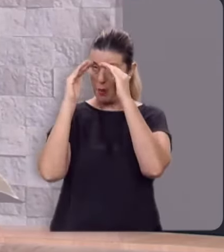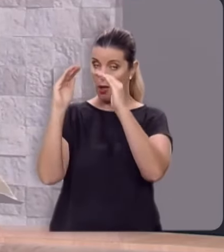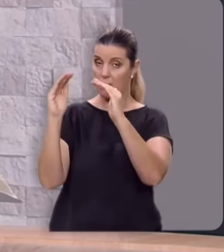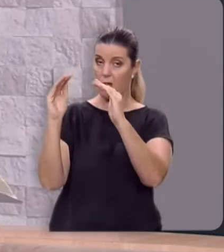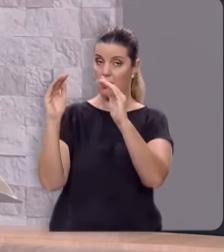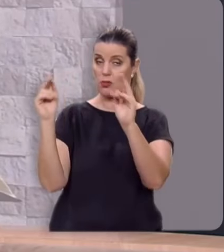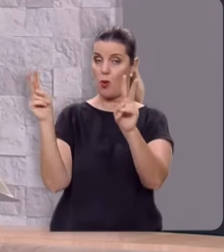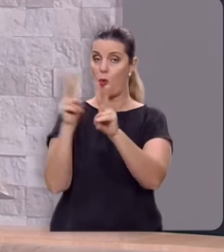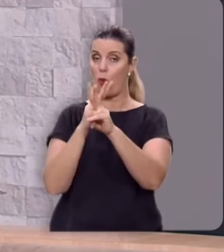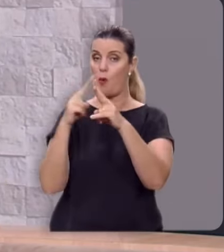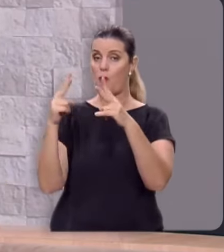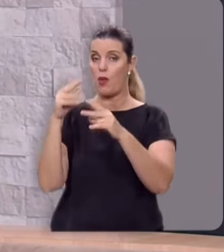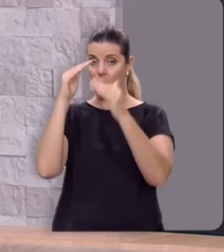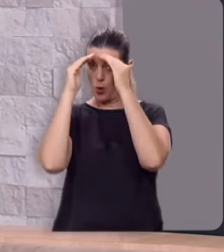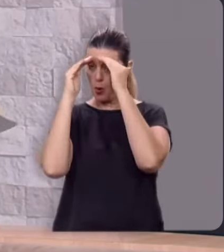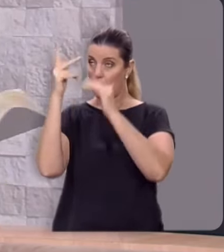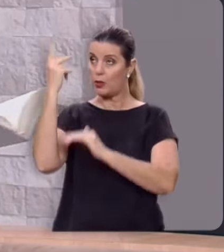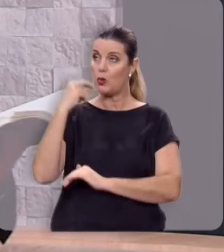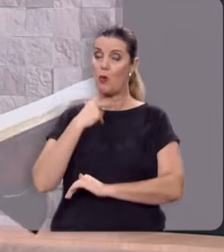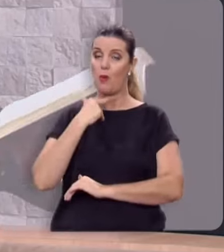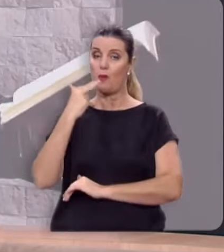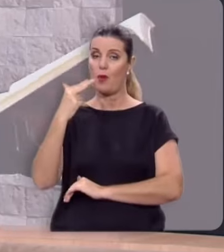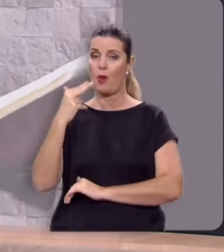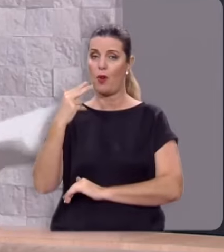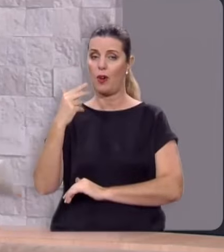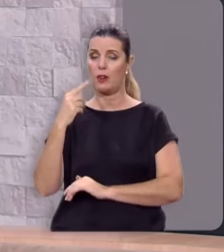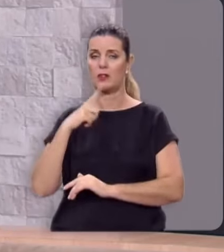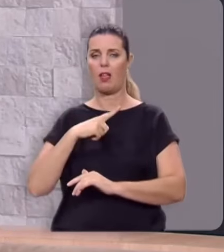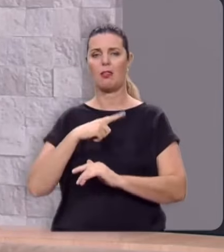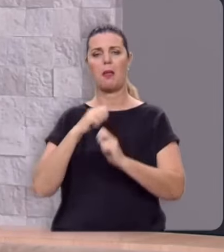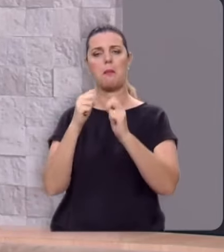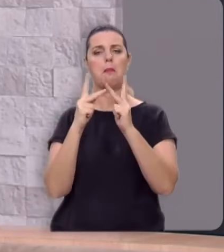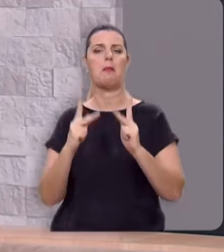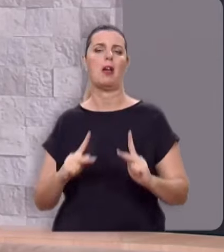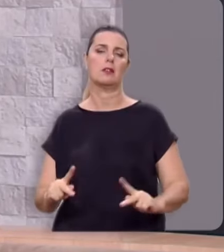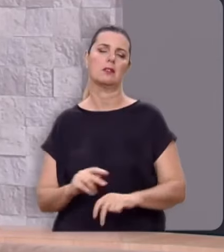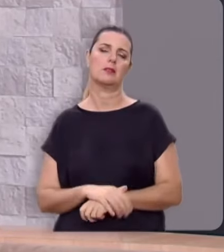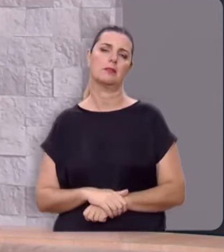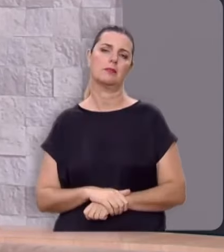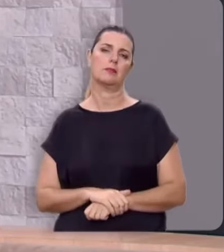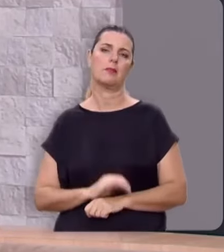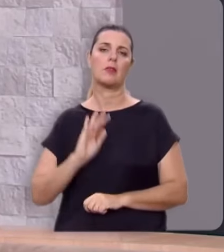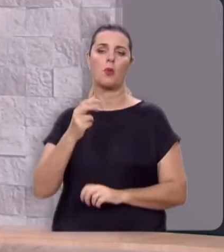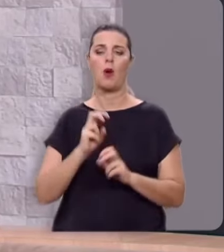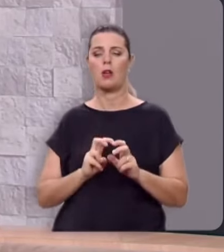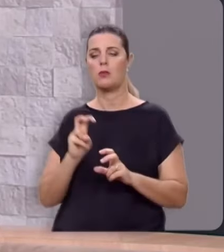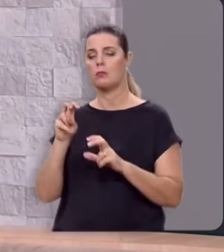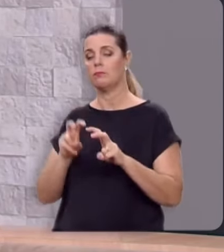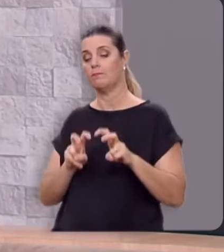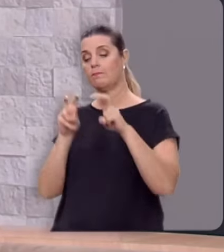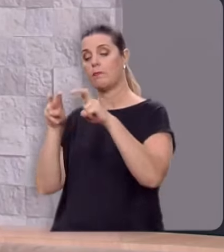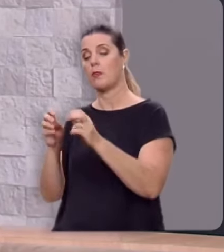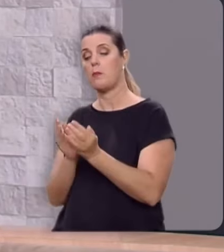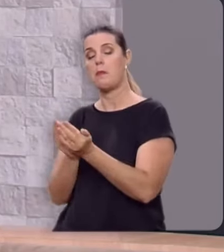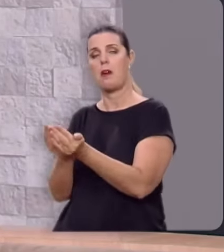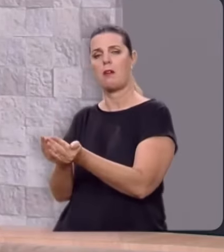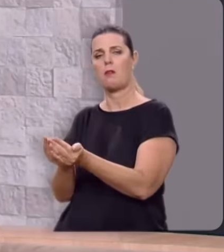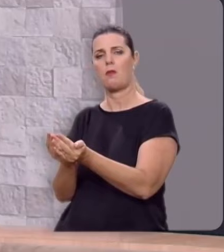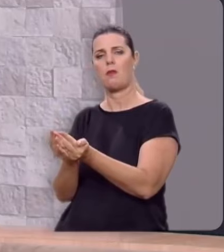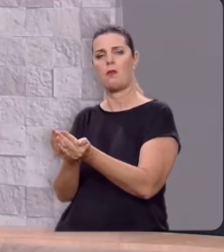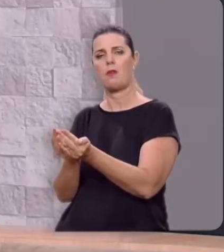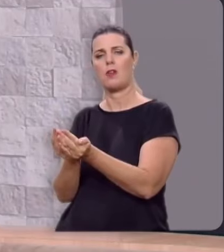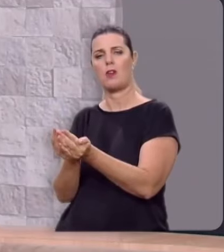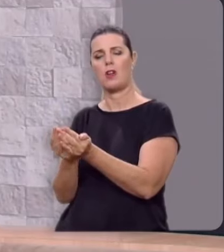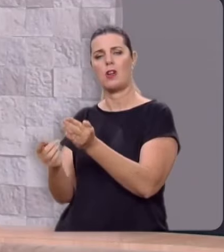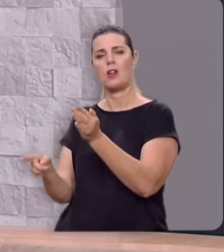escuta sua voz, e se faz grande bonança. Quando eles entraram no barco, diz a Bíblia,